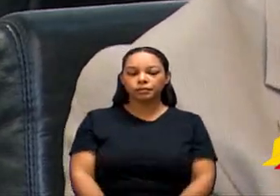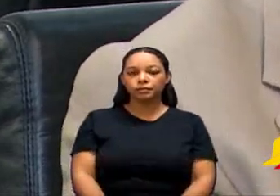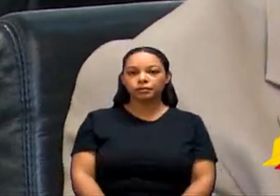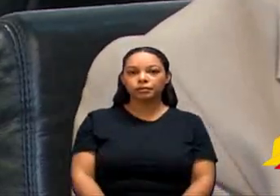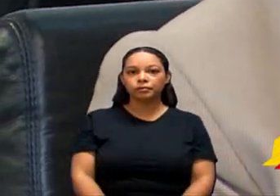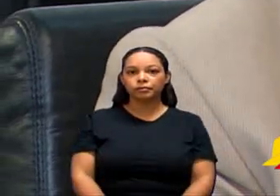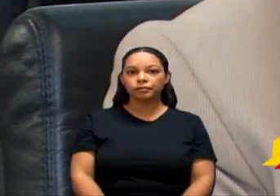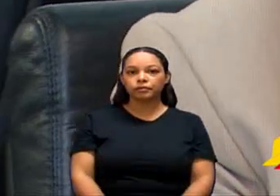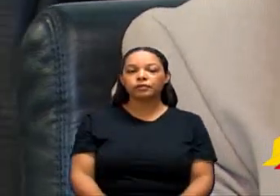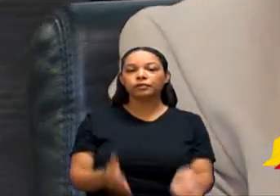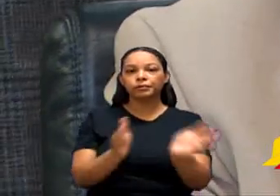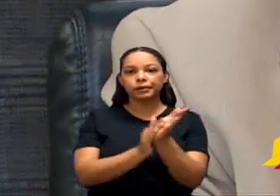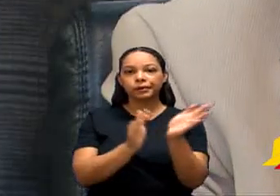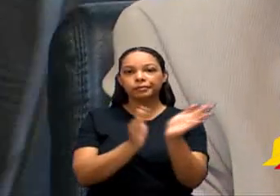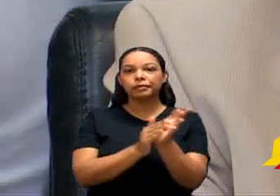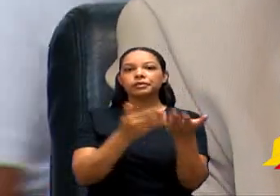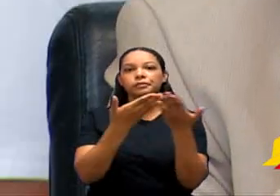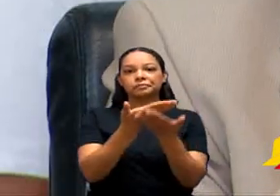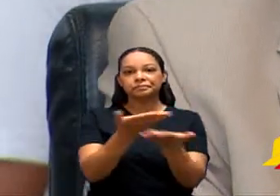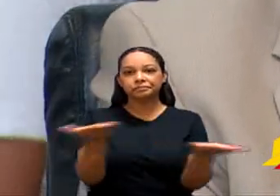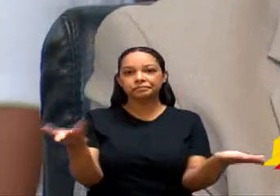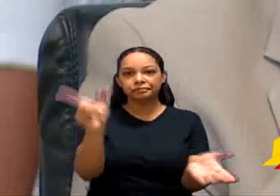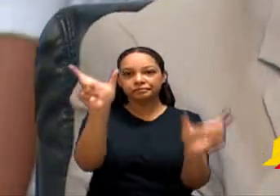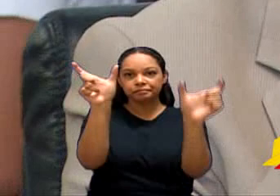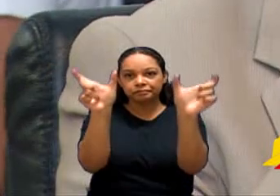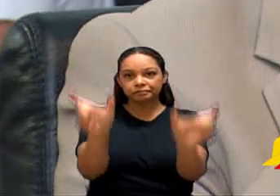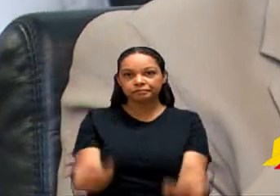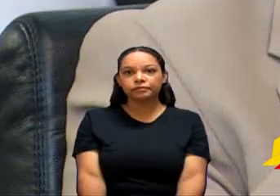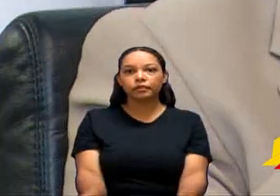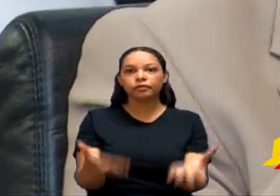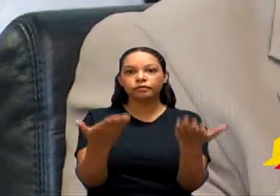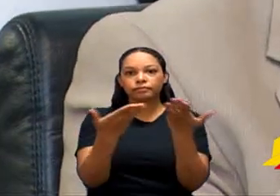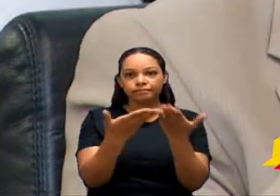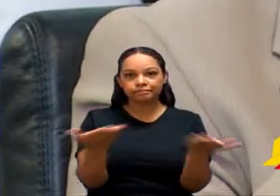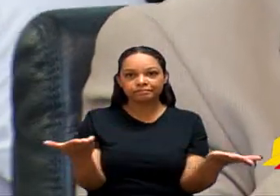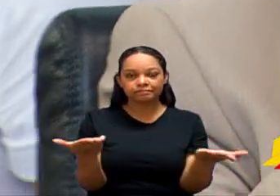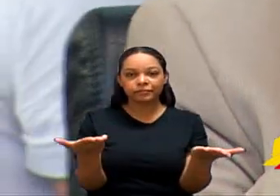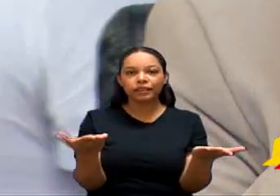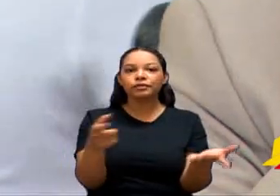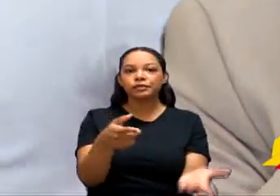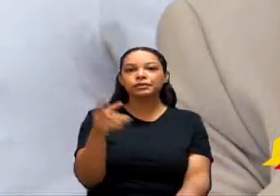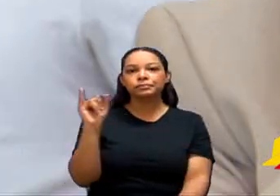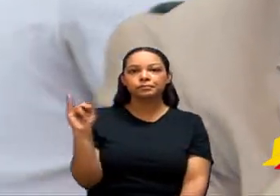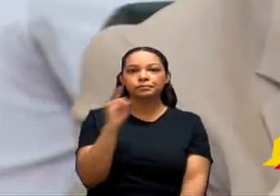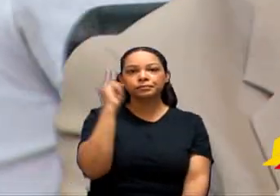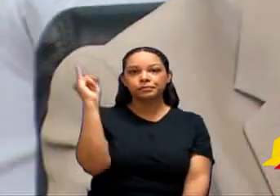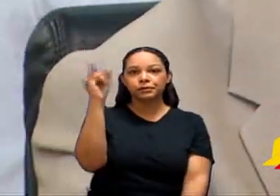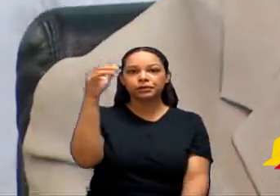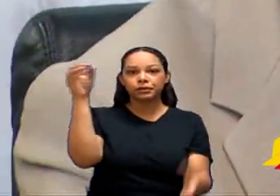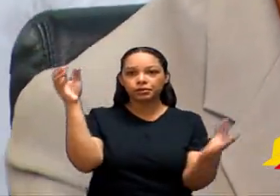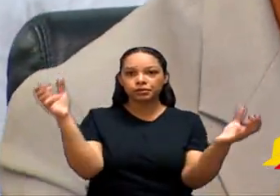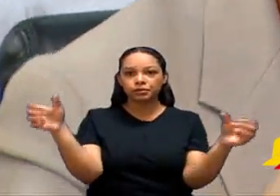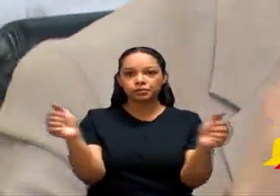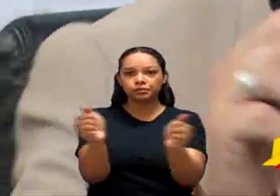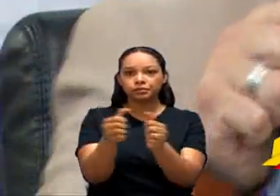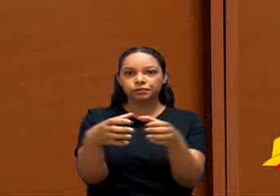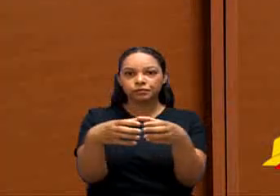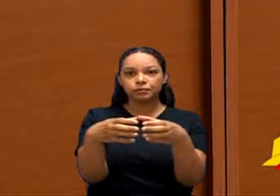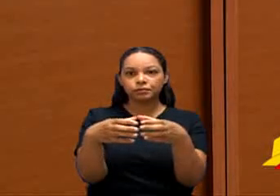pela pessoa que você é e pela importância que você dá para a sociedade. Muito obrigado, Cláudio.